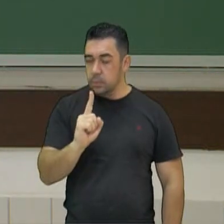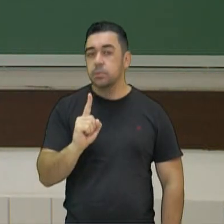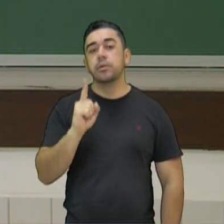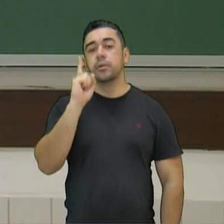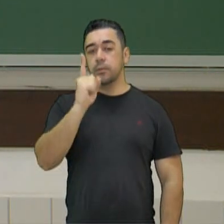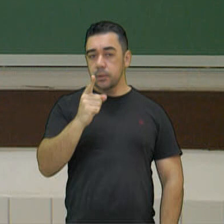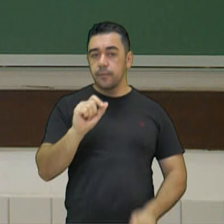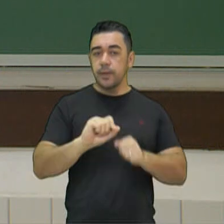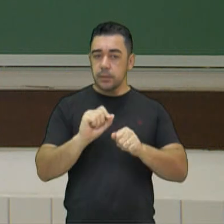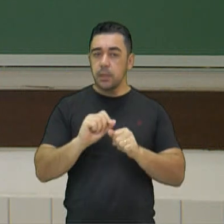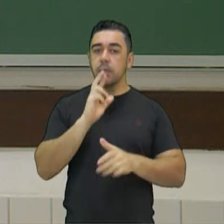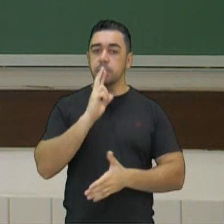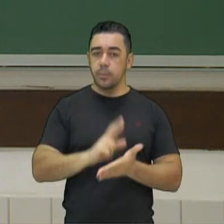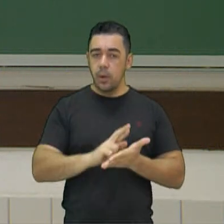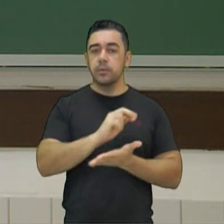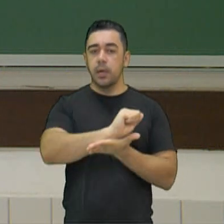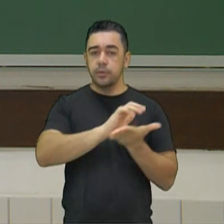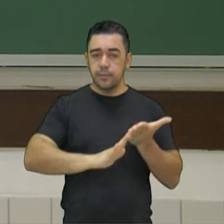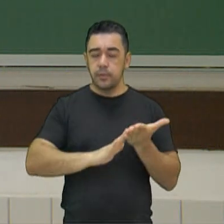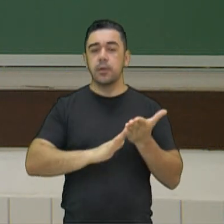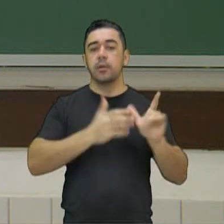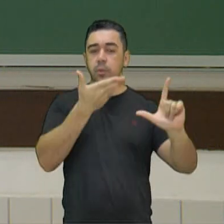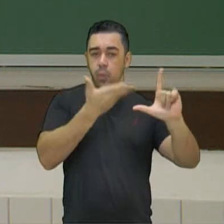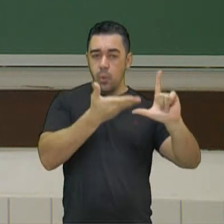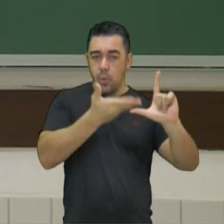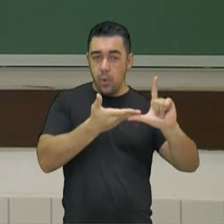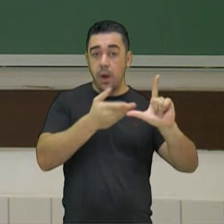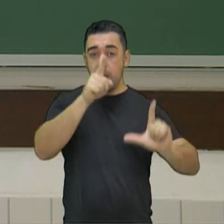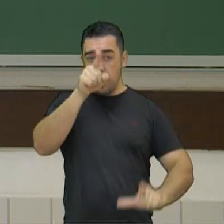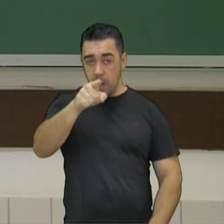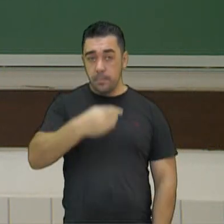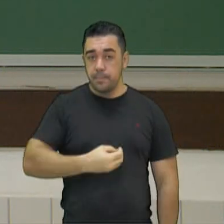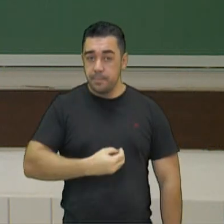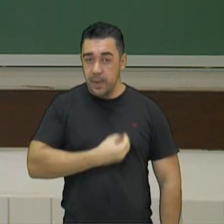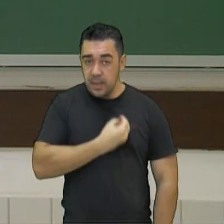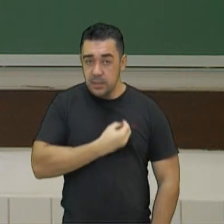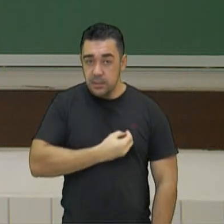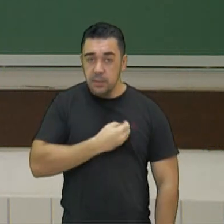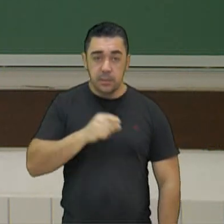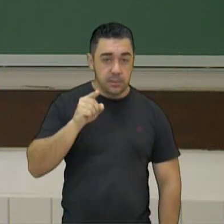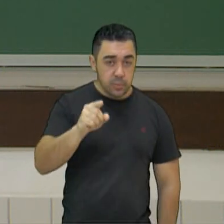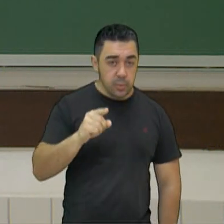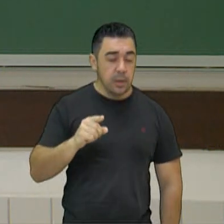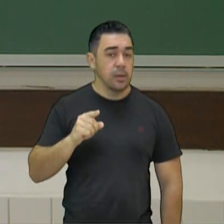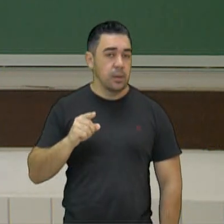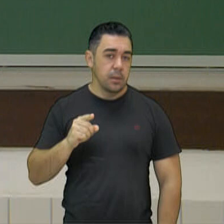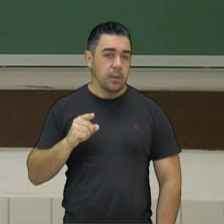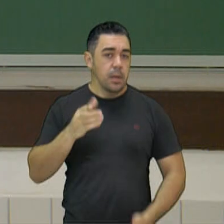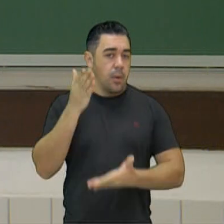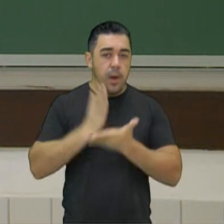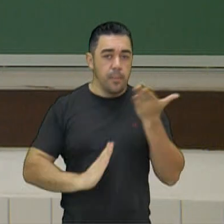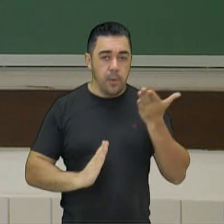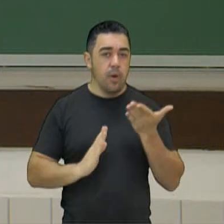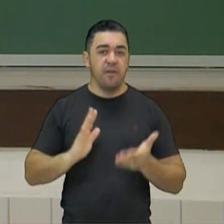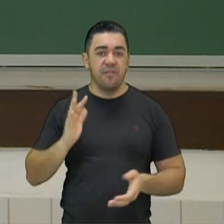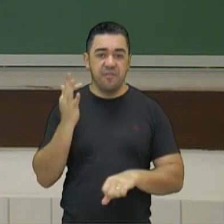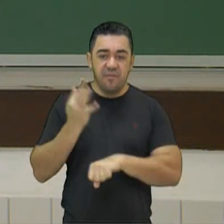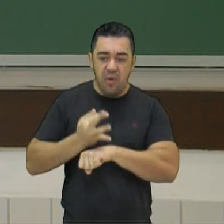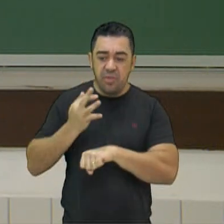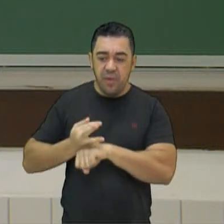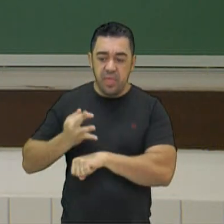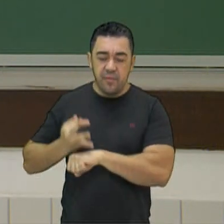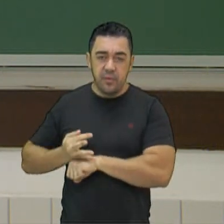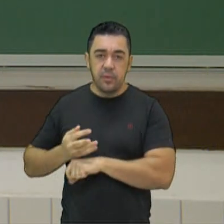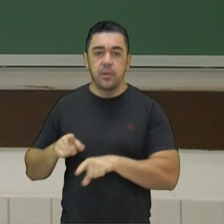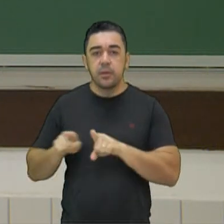você fazer essa atividade que está sendo proposta vai garantir que você não reprova por falta, que você não seja